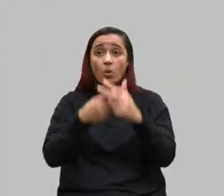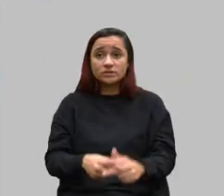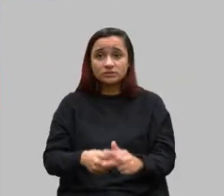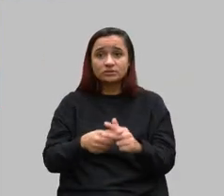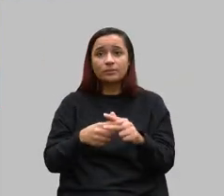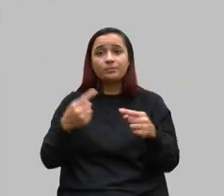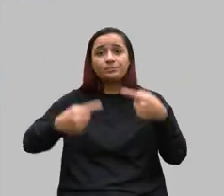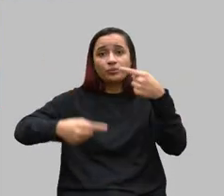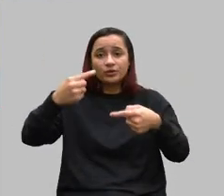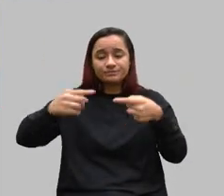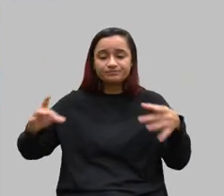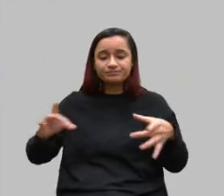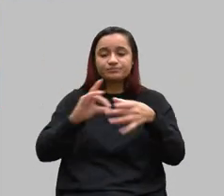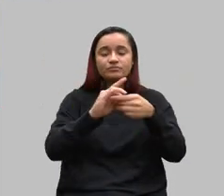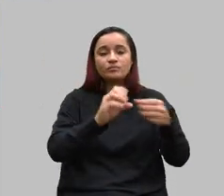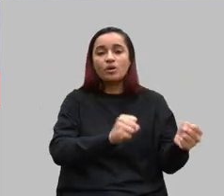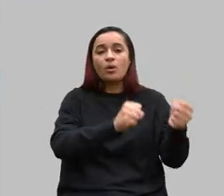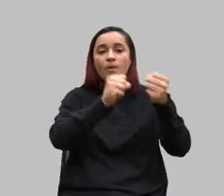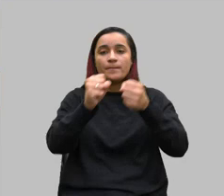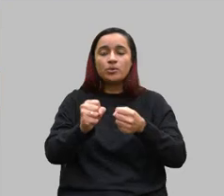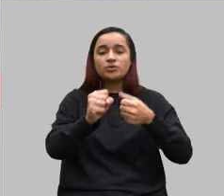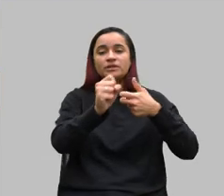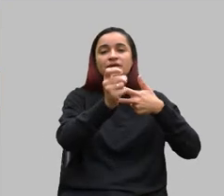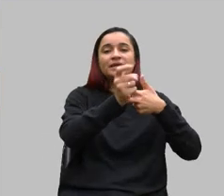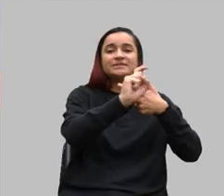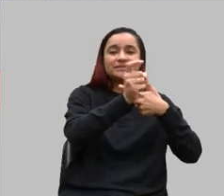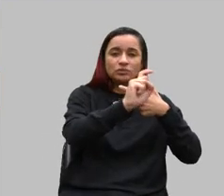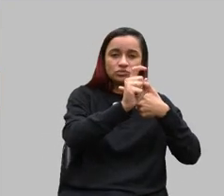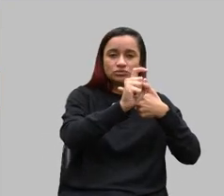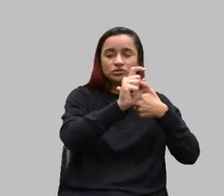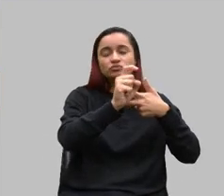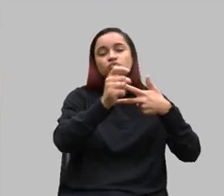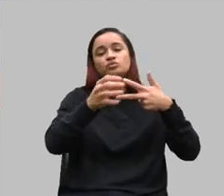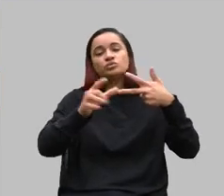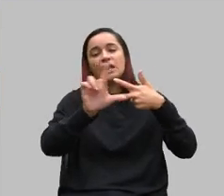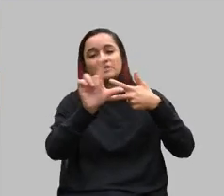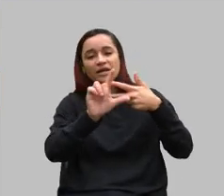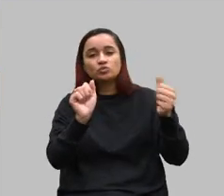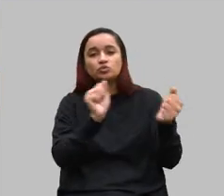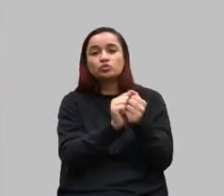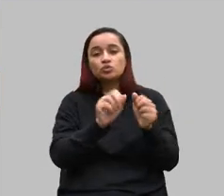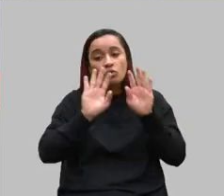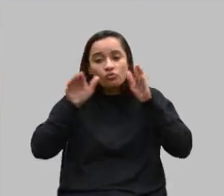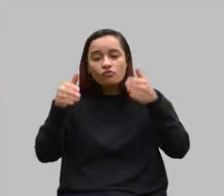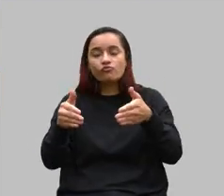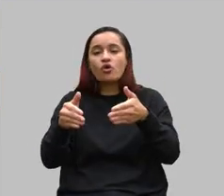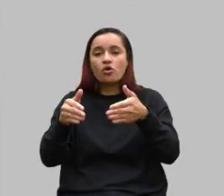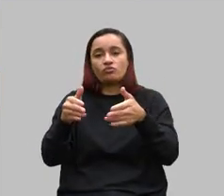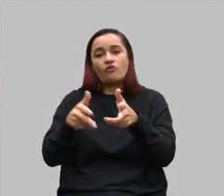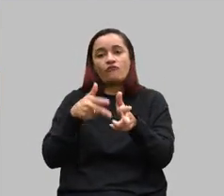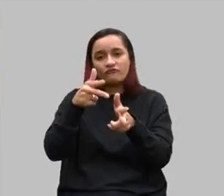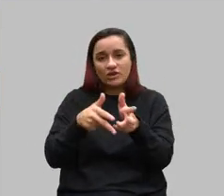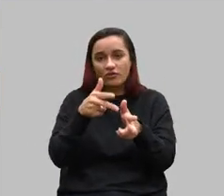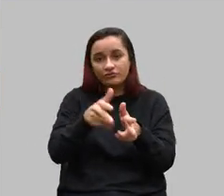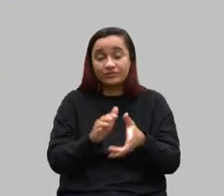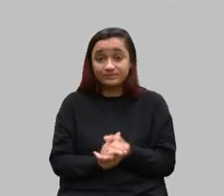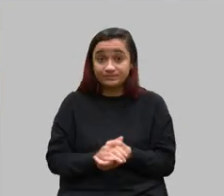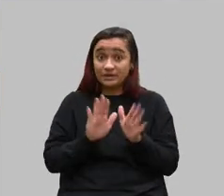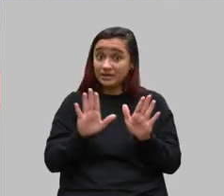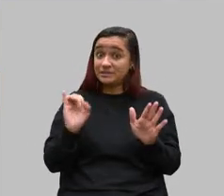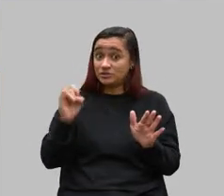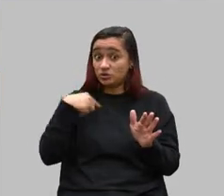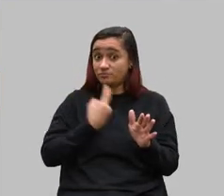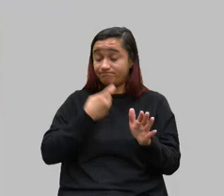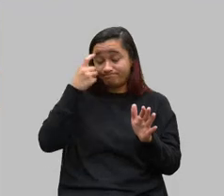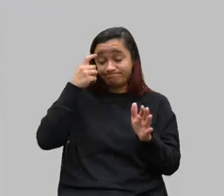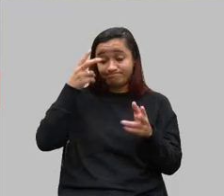Executivo e o legislativo em prol das ferrovias e quando nós olhamos pro passado bem recente nós